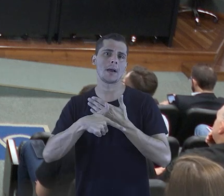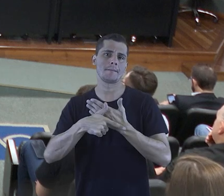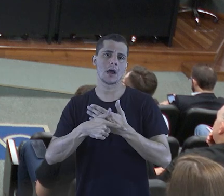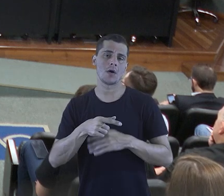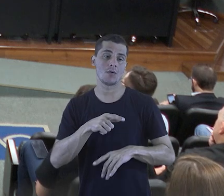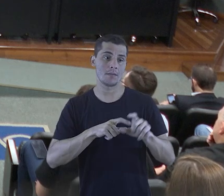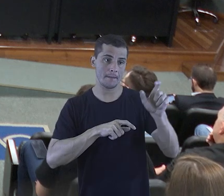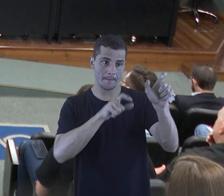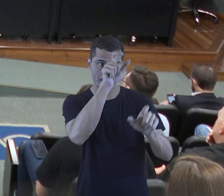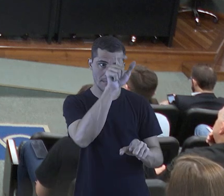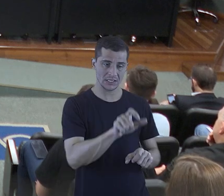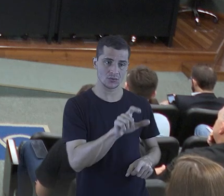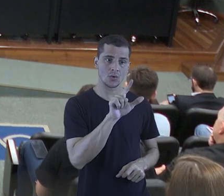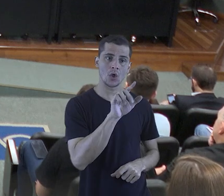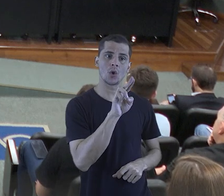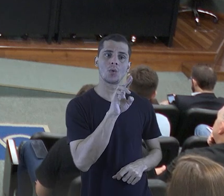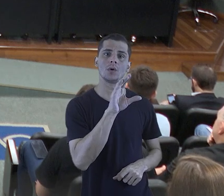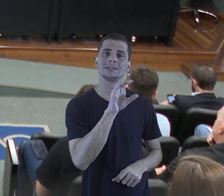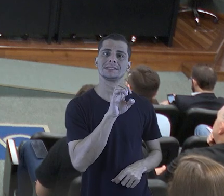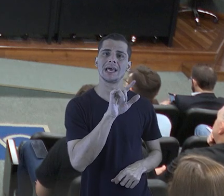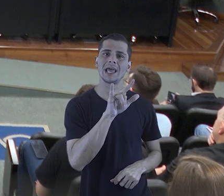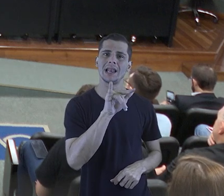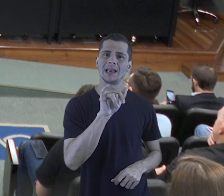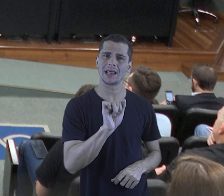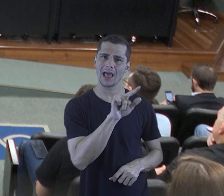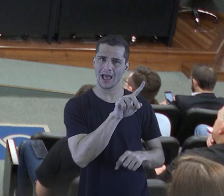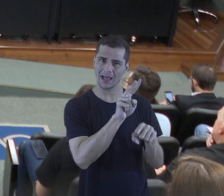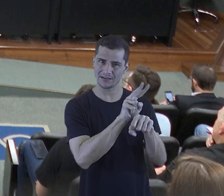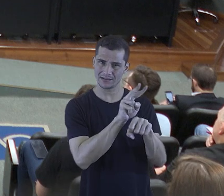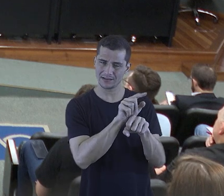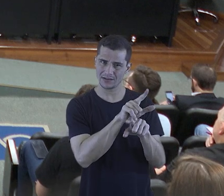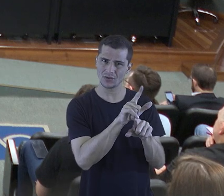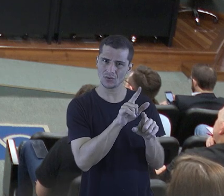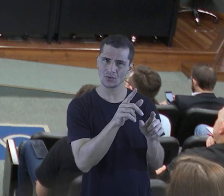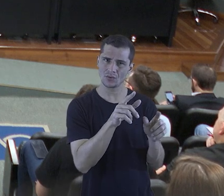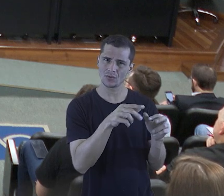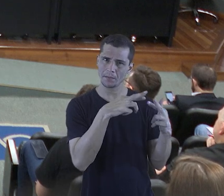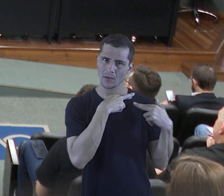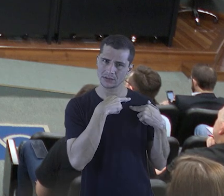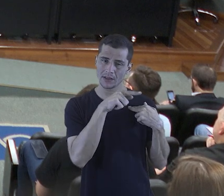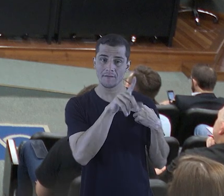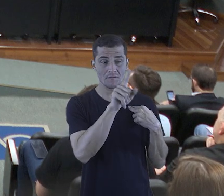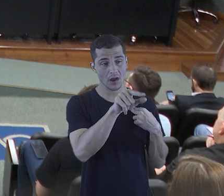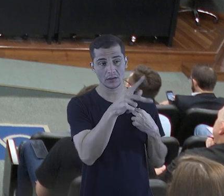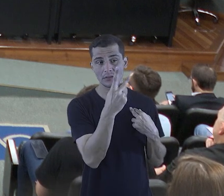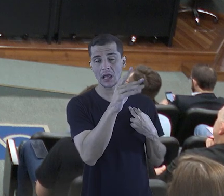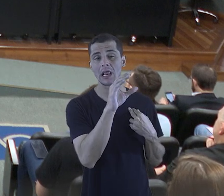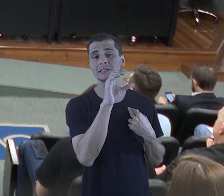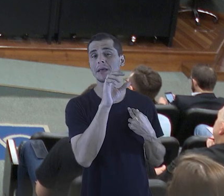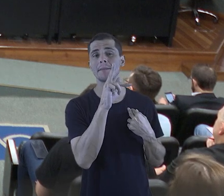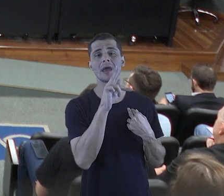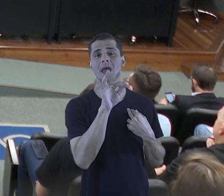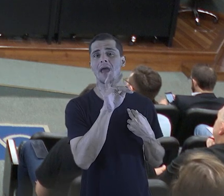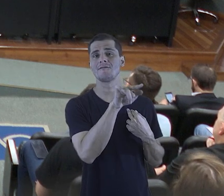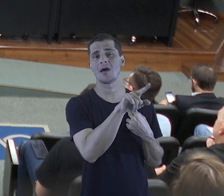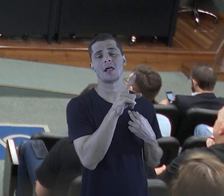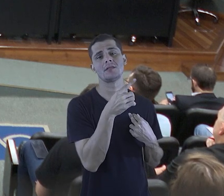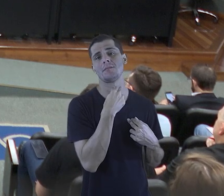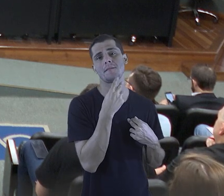Então, ela na Assembleia é identificada como a encarregada, diferente do controlador, que não é o presidente,